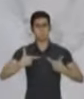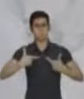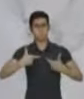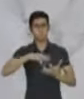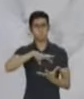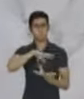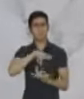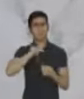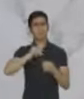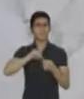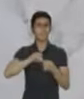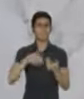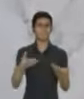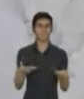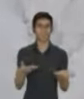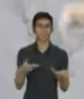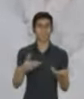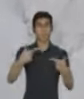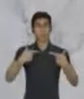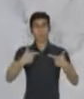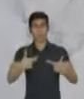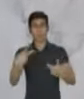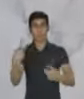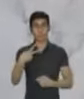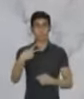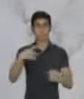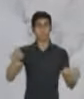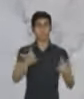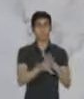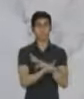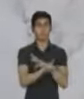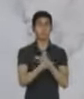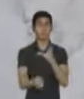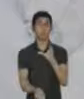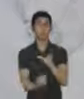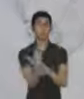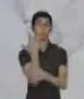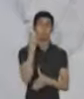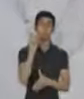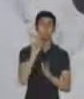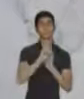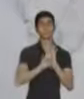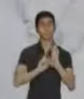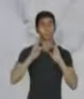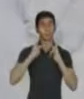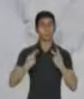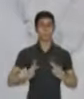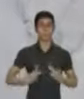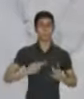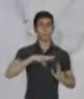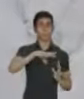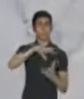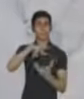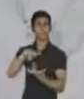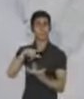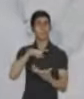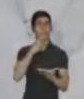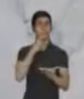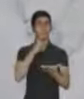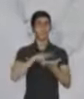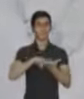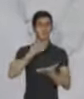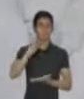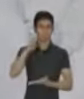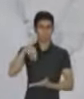escombros surgiu a idéia de direitos humanos universais eo movimento a carta da onu e hoje nosso país ainda